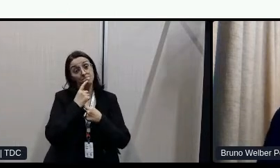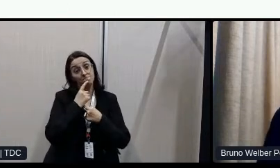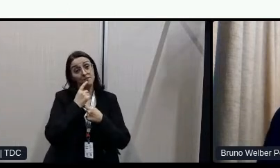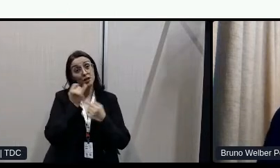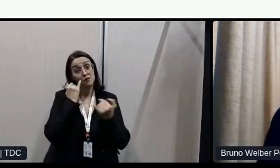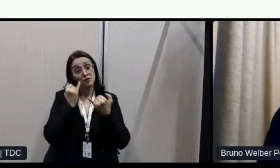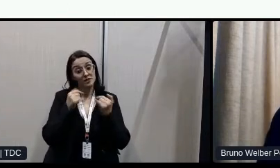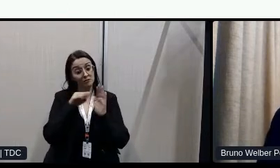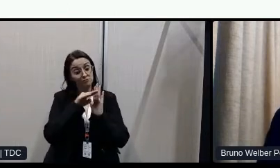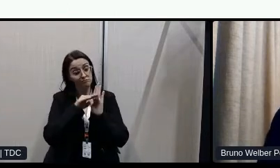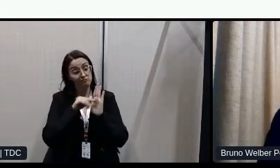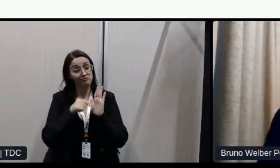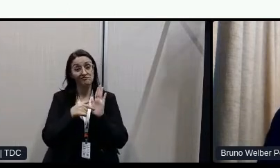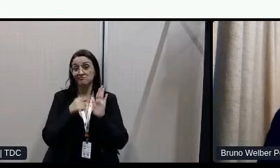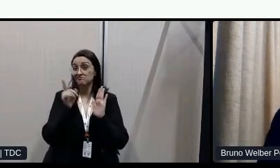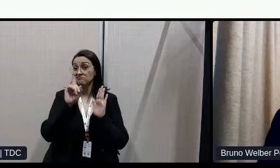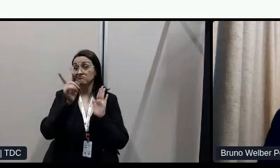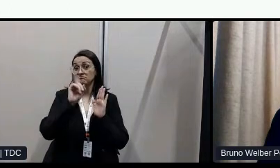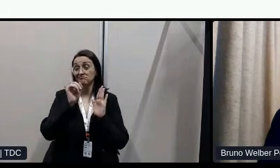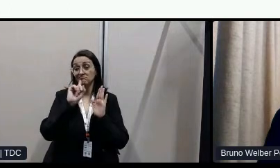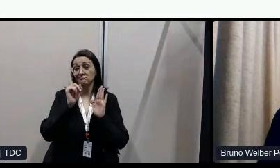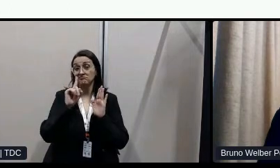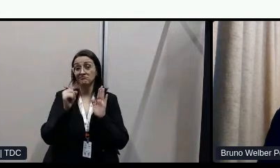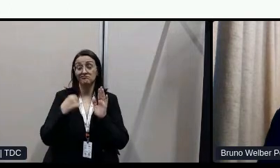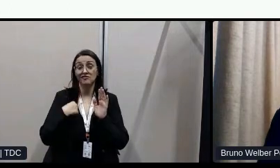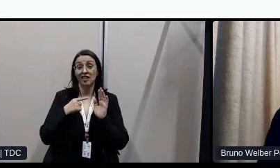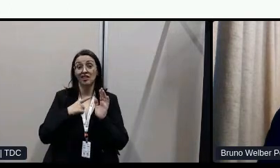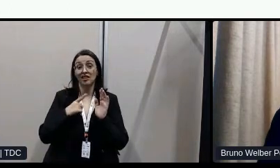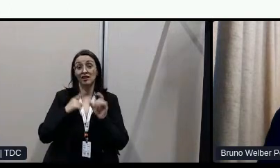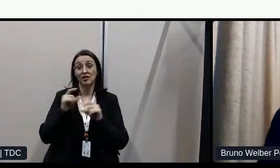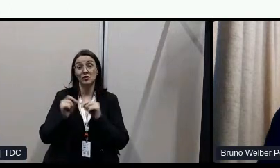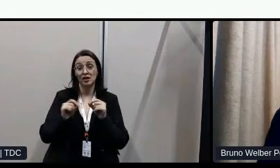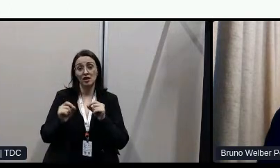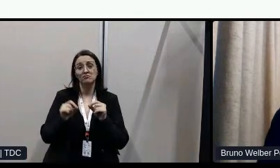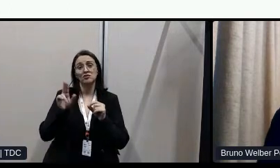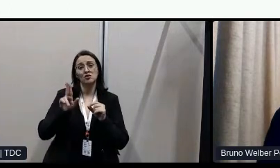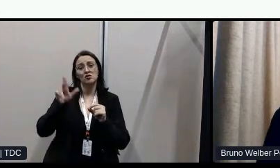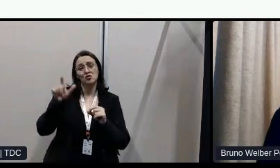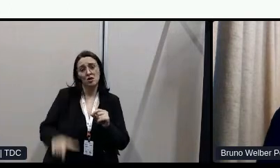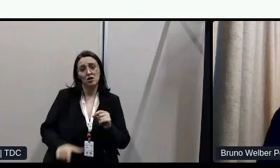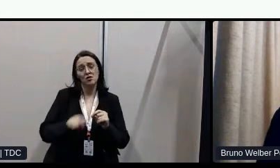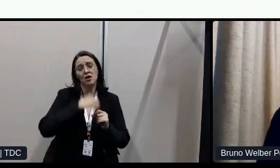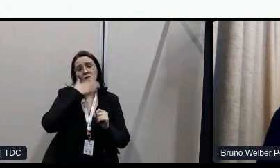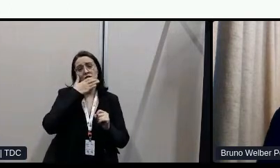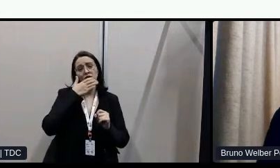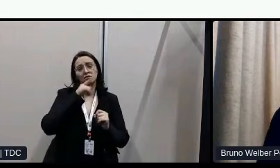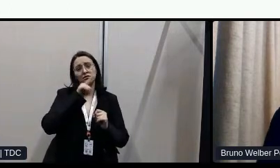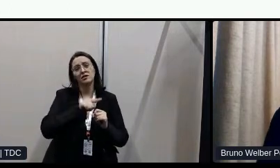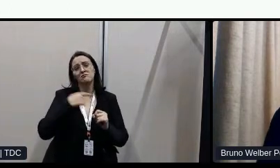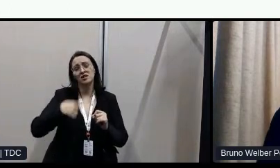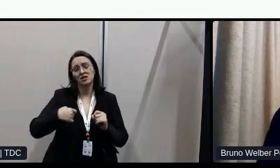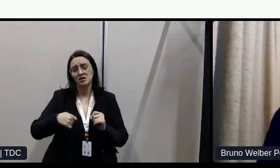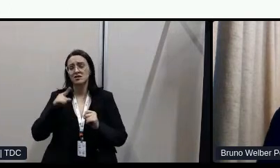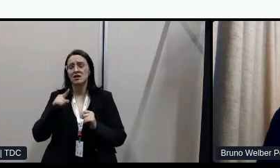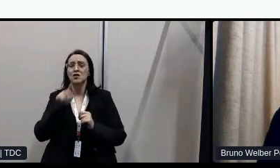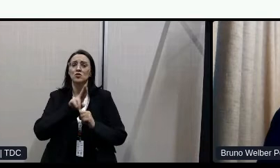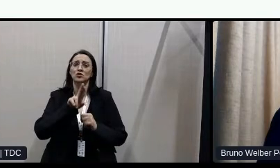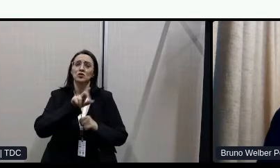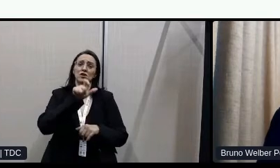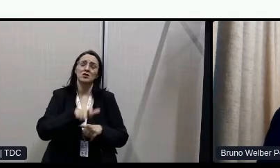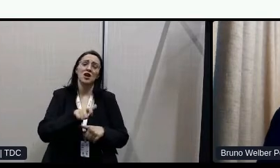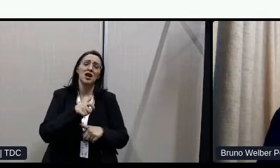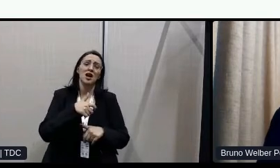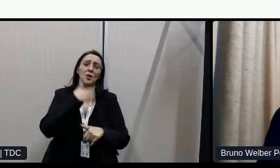não. Esses dados mostram que a gente tem muitos usuários de iOS e que esses muitos usuários de iOS, em sua grande